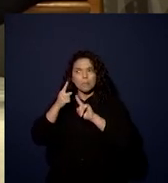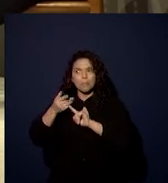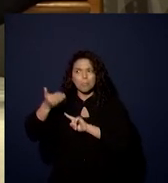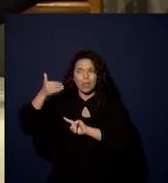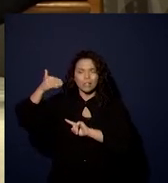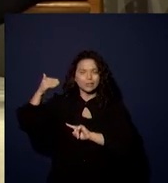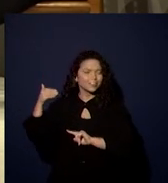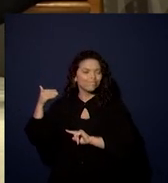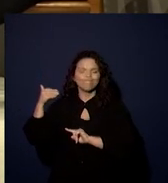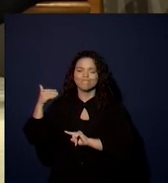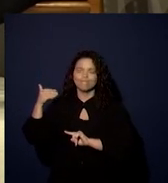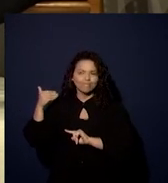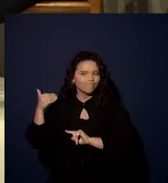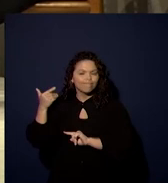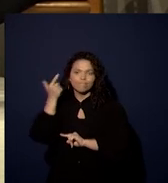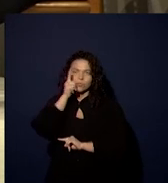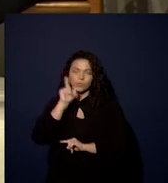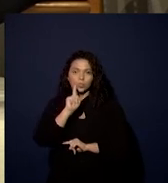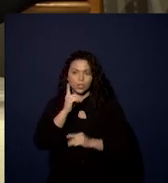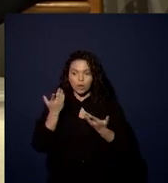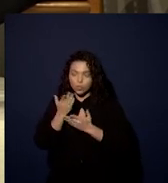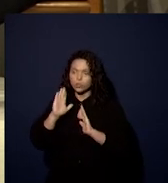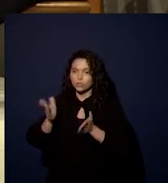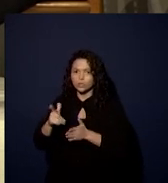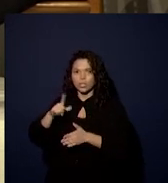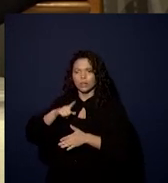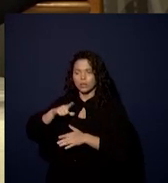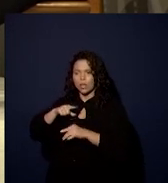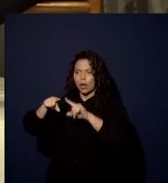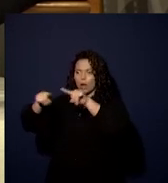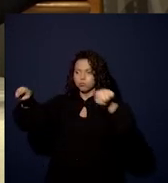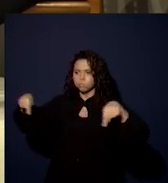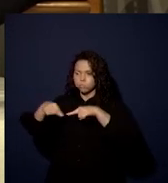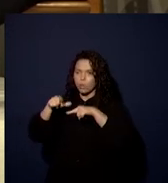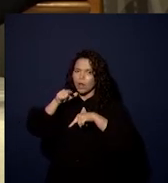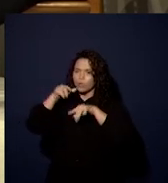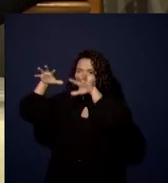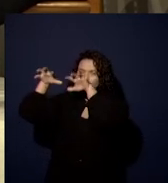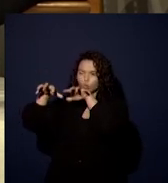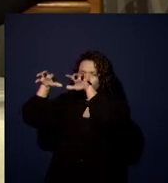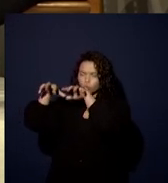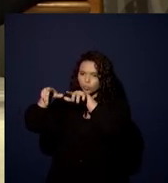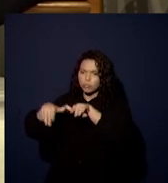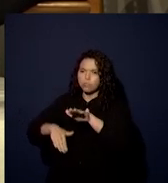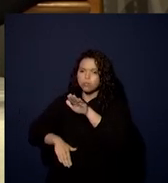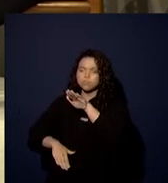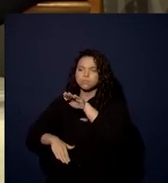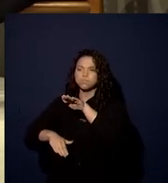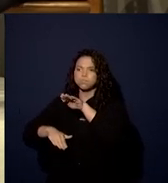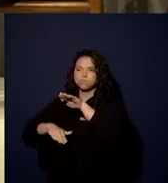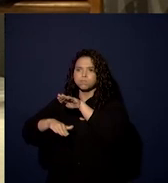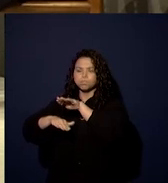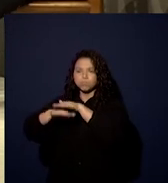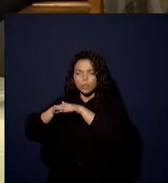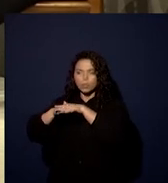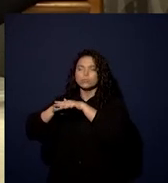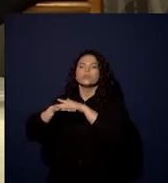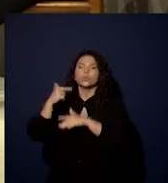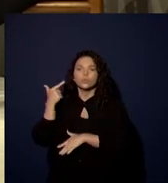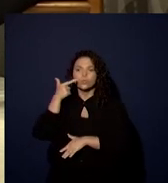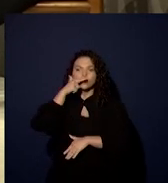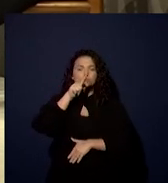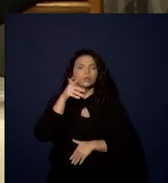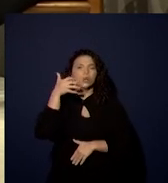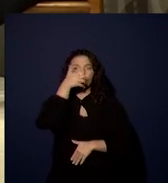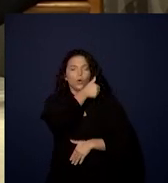reservatórios recuperados dando uma série de outros outros contextos para a gente discutir também eu acho que vai